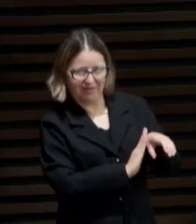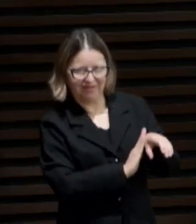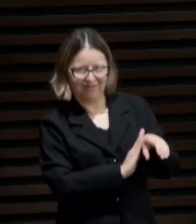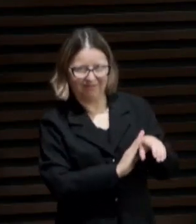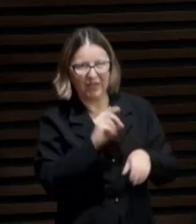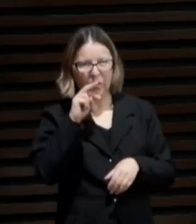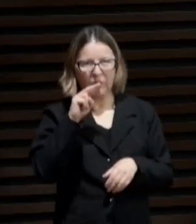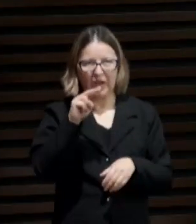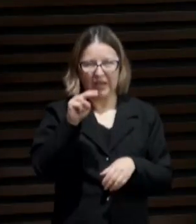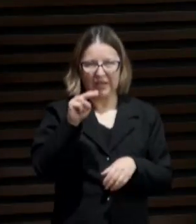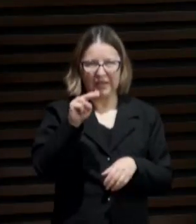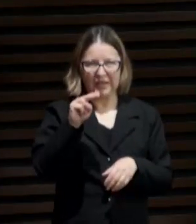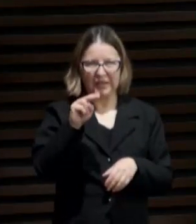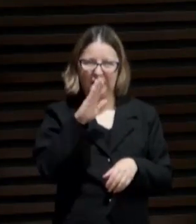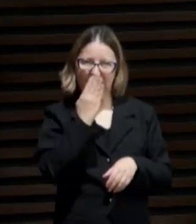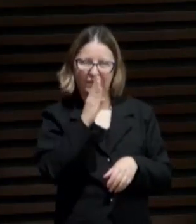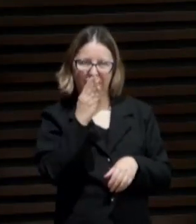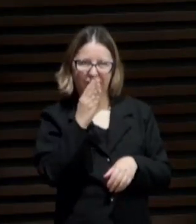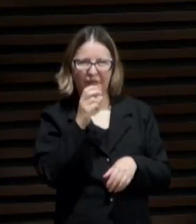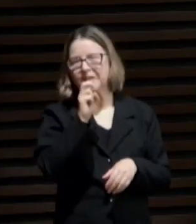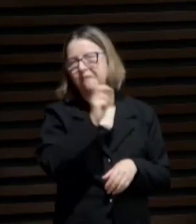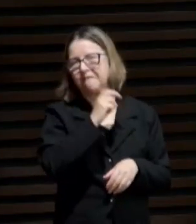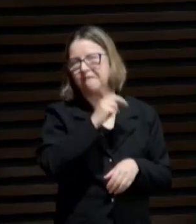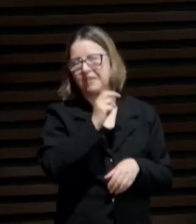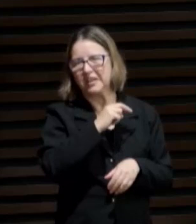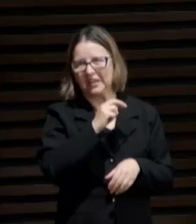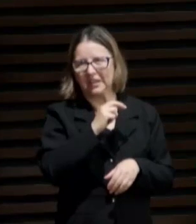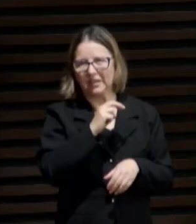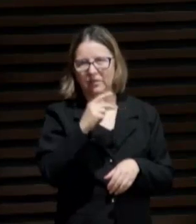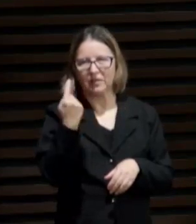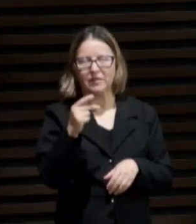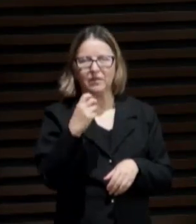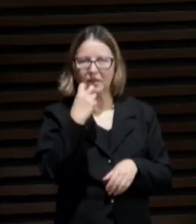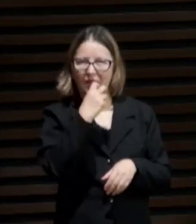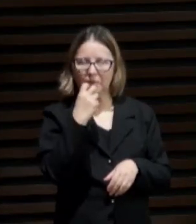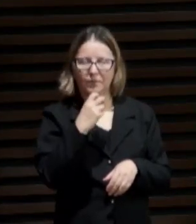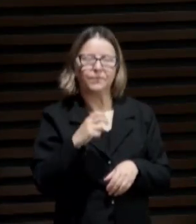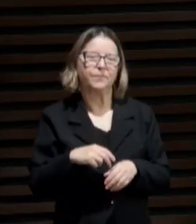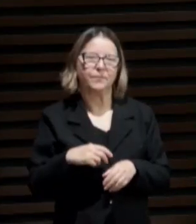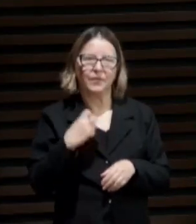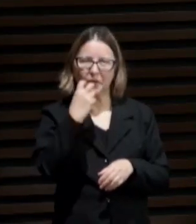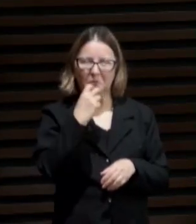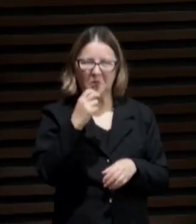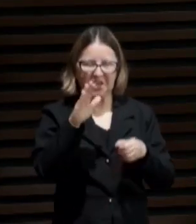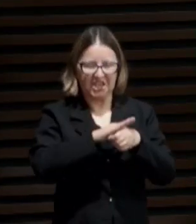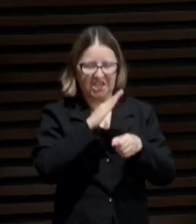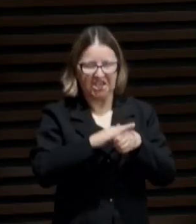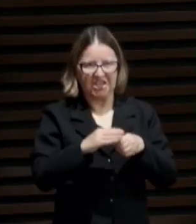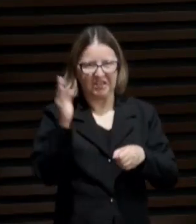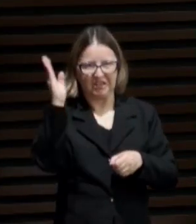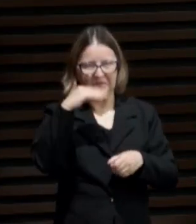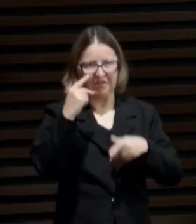com a língua urdem engano. Veneno de víbora está nos seus lábios. A boca eles têm cheia de